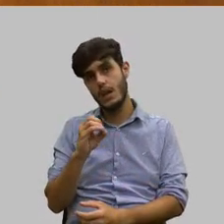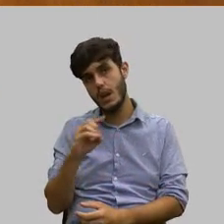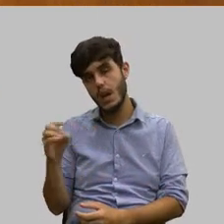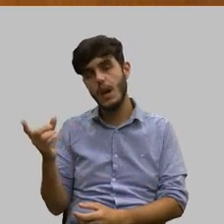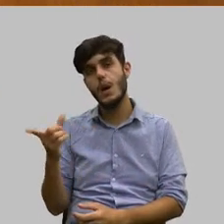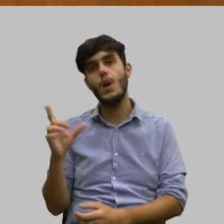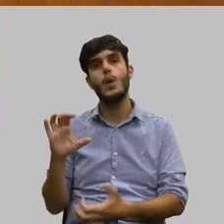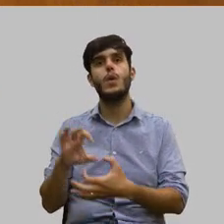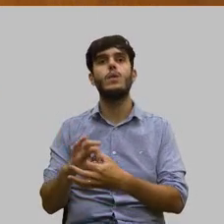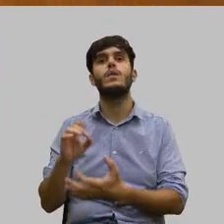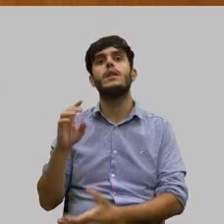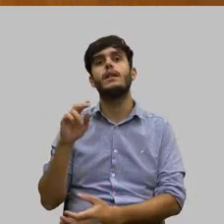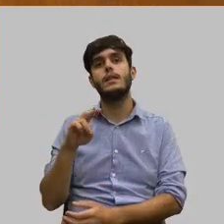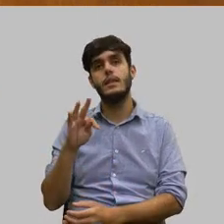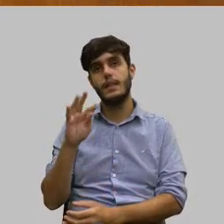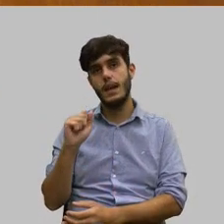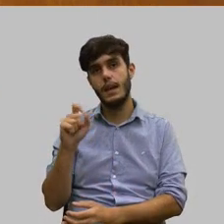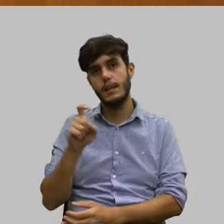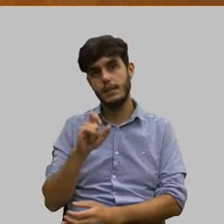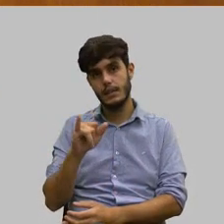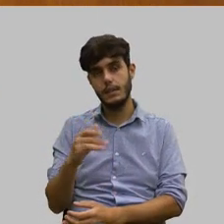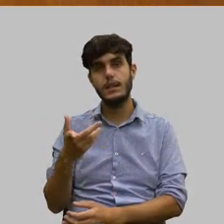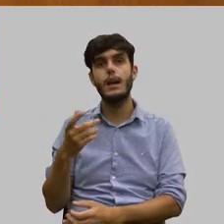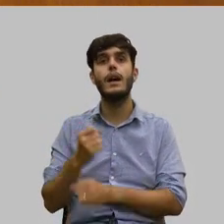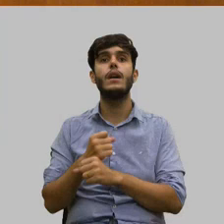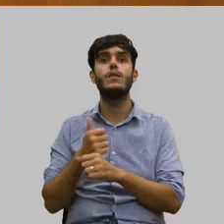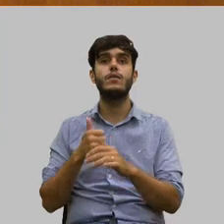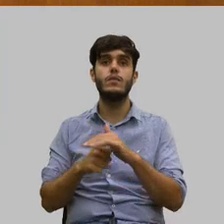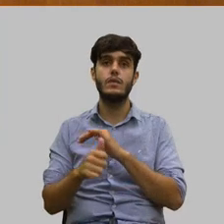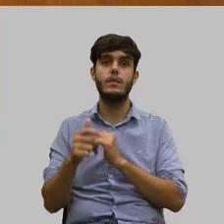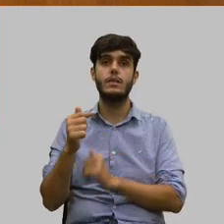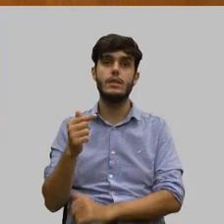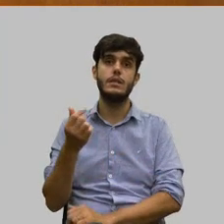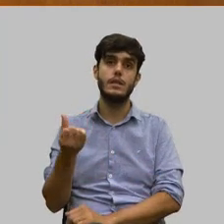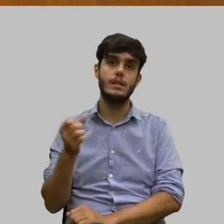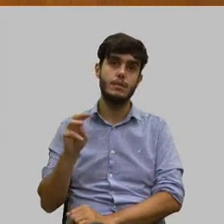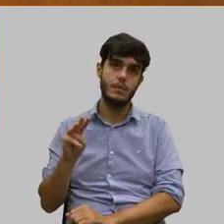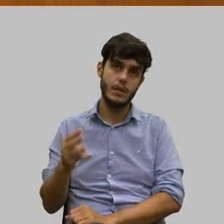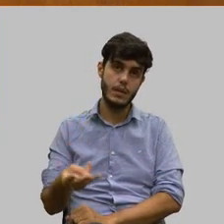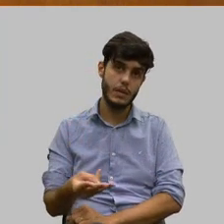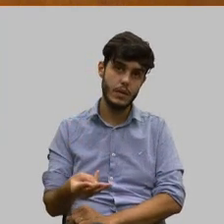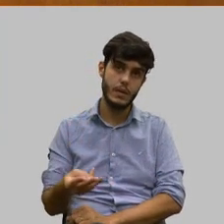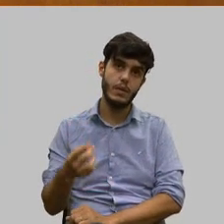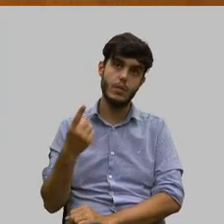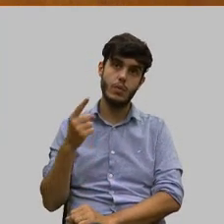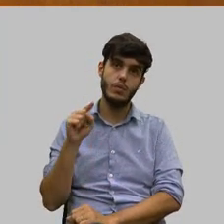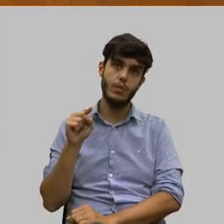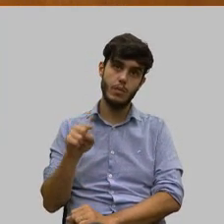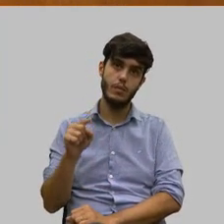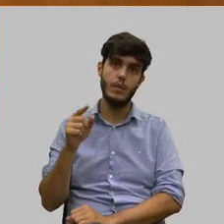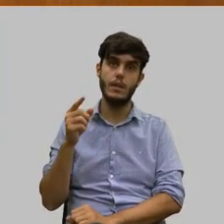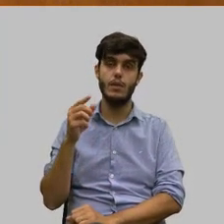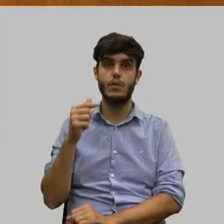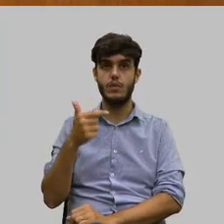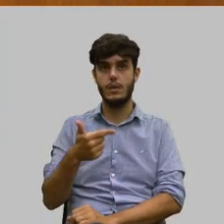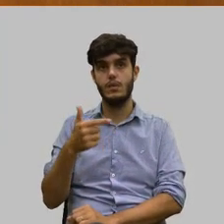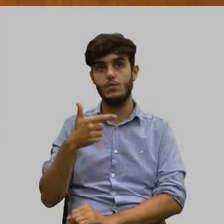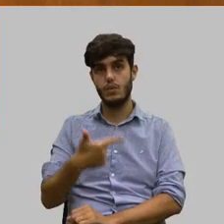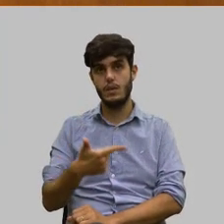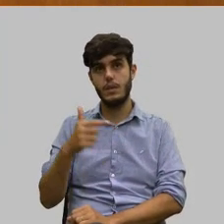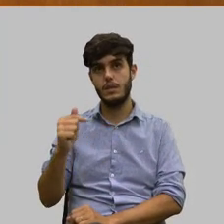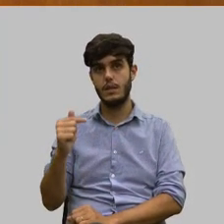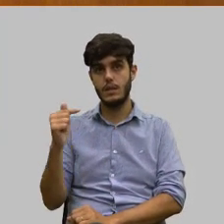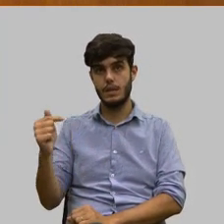taxa investimento previsto para 2024 66 milhões 1. 277.000 do Tesouro